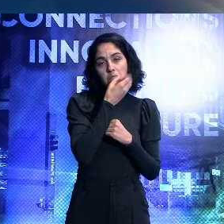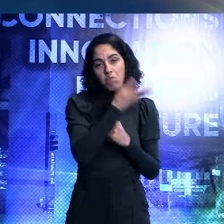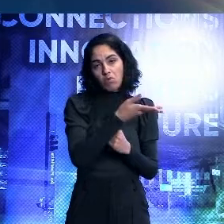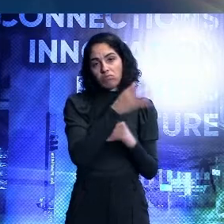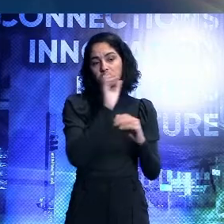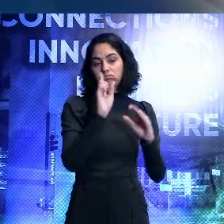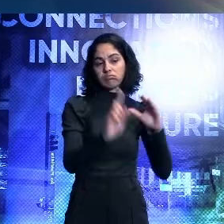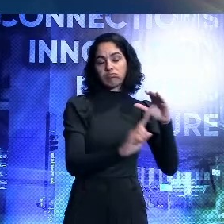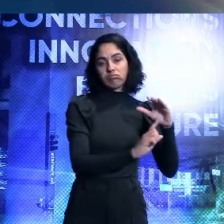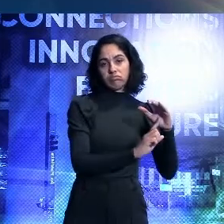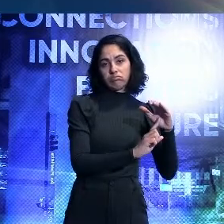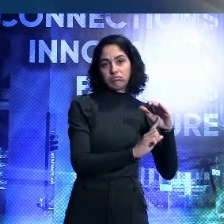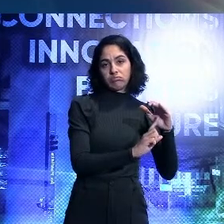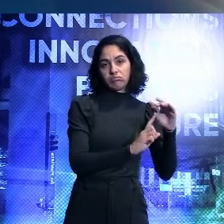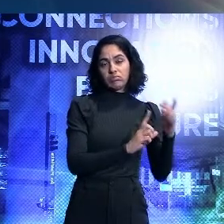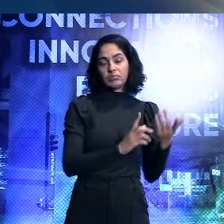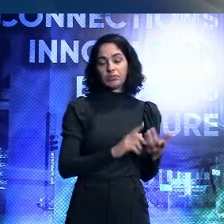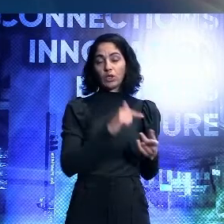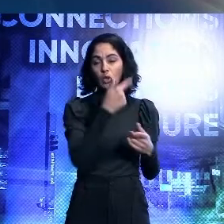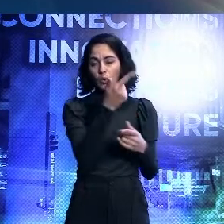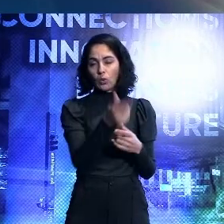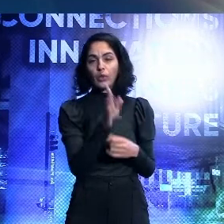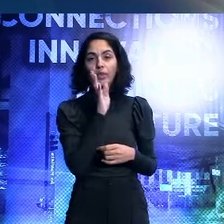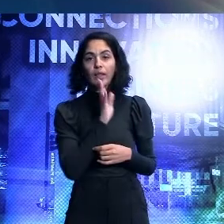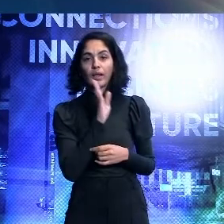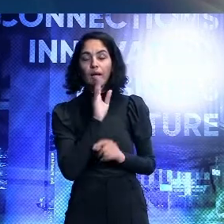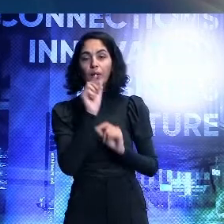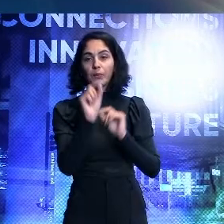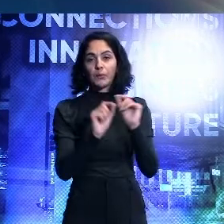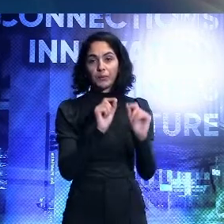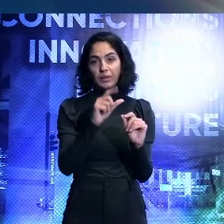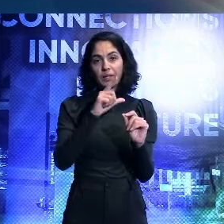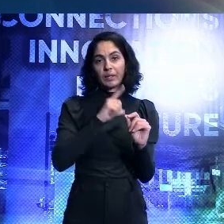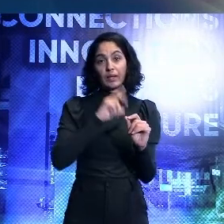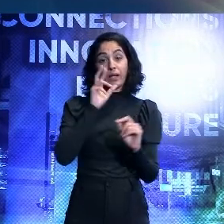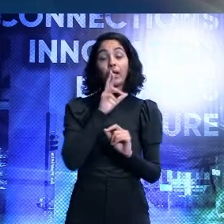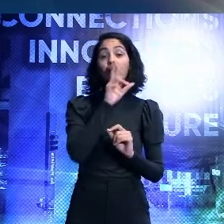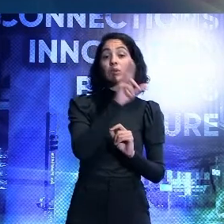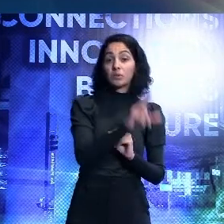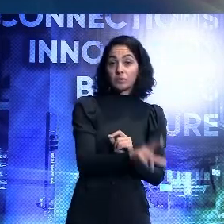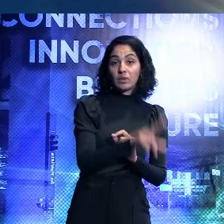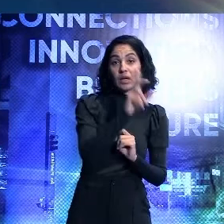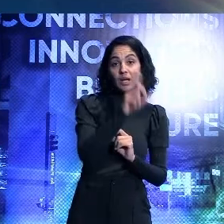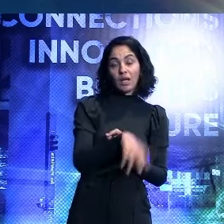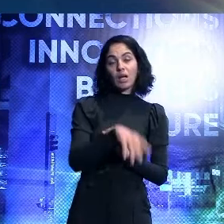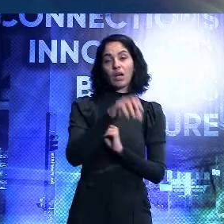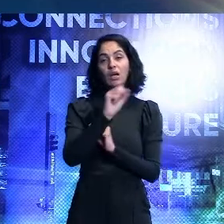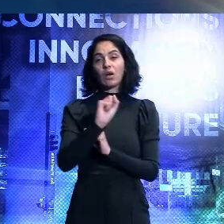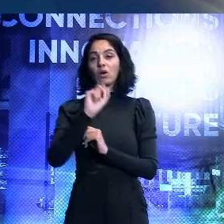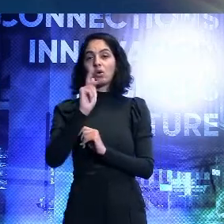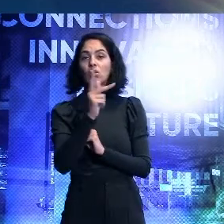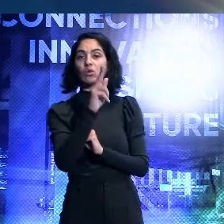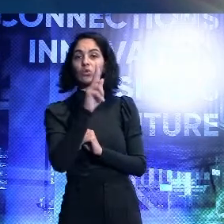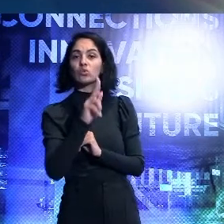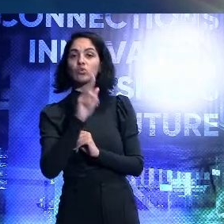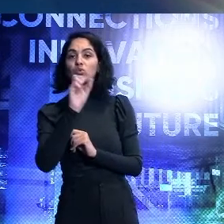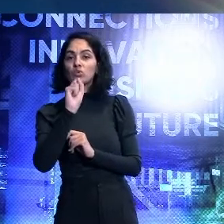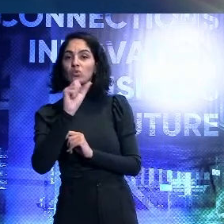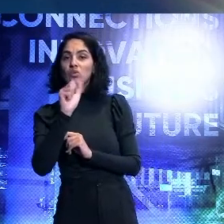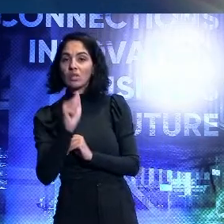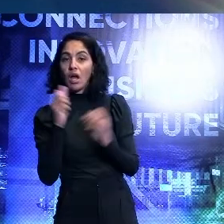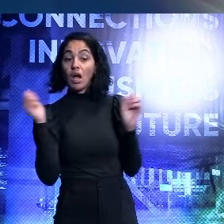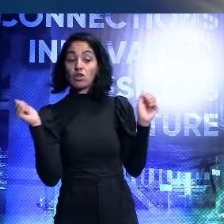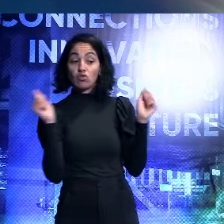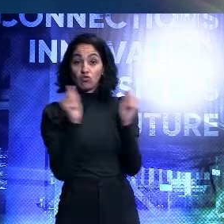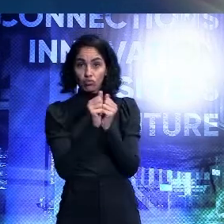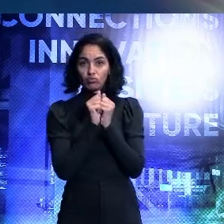dentro. E outro ponto legal é que quem obtém resultado é o Chusa, é aquele time que está ali junto. O